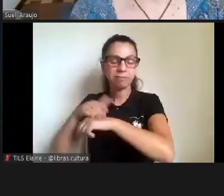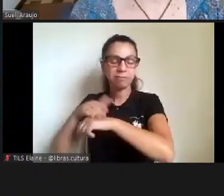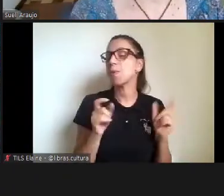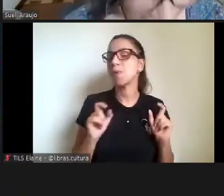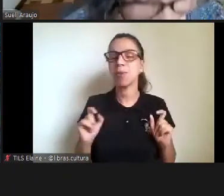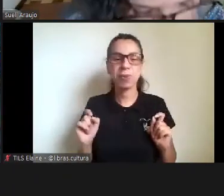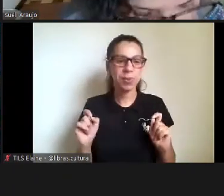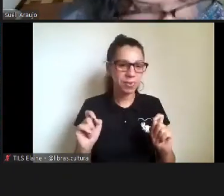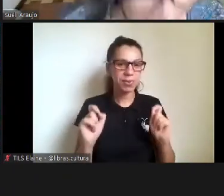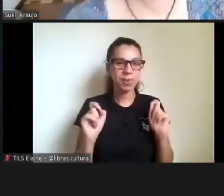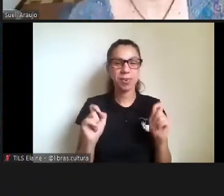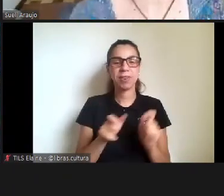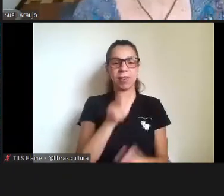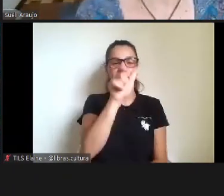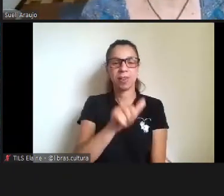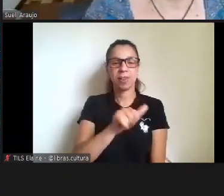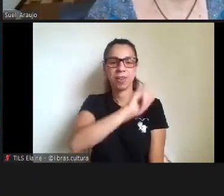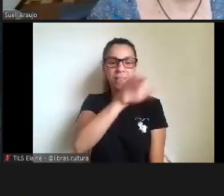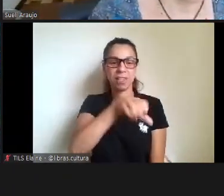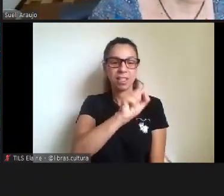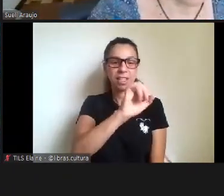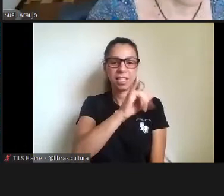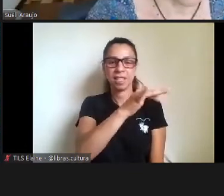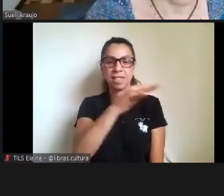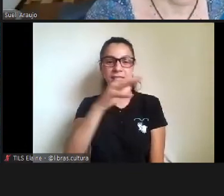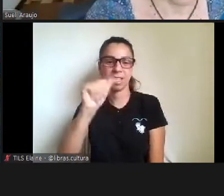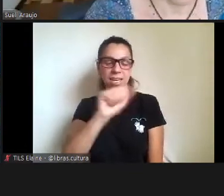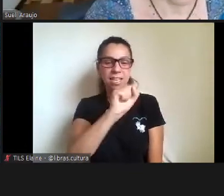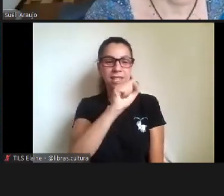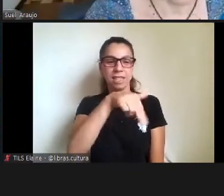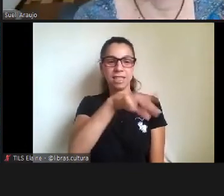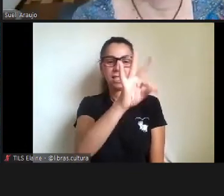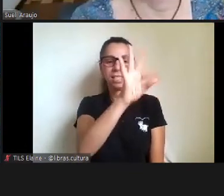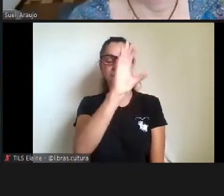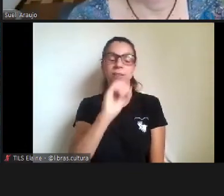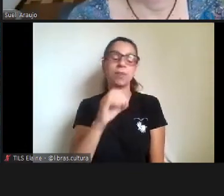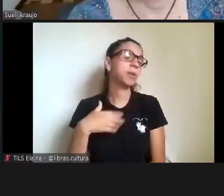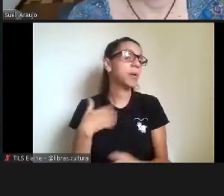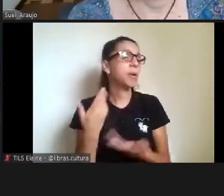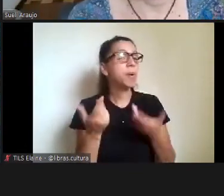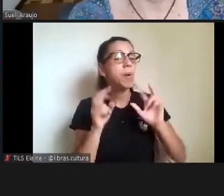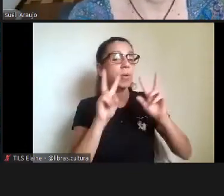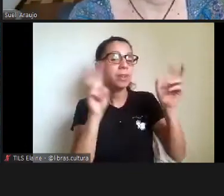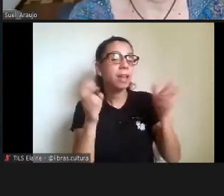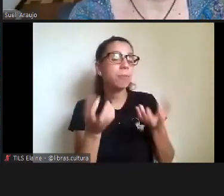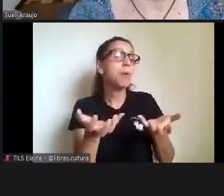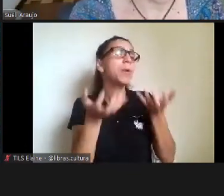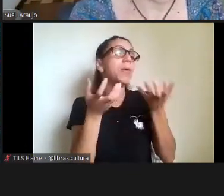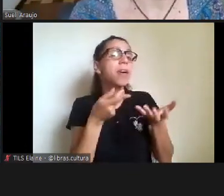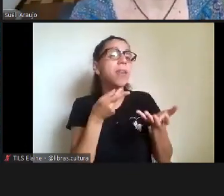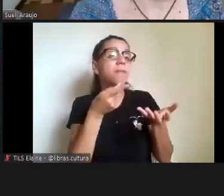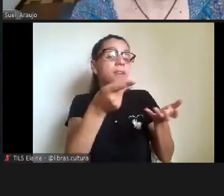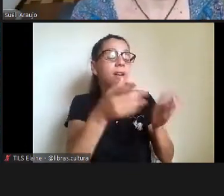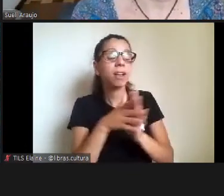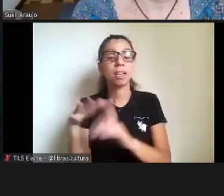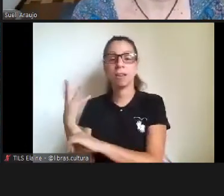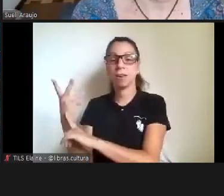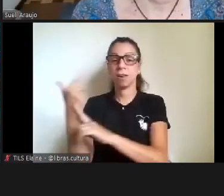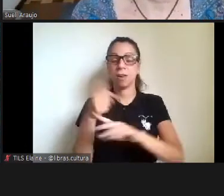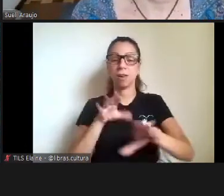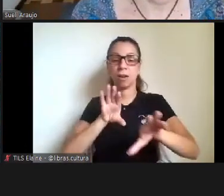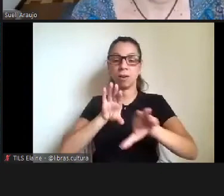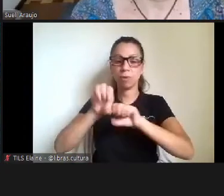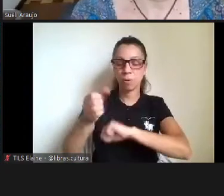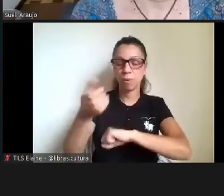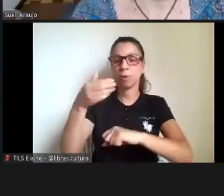aqui com Jéssica Santos, que trouxe o seu trabalho sobre o que eu quero falar. A Jéssica é atriz formada pelo curso técnico em